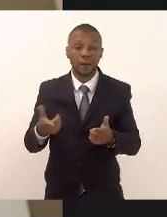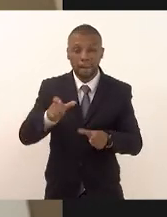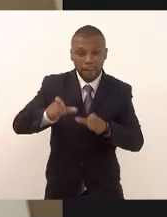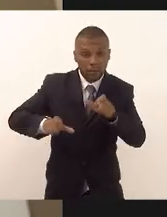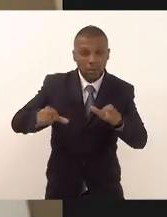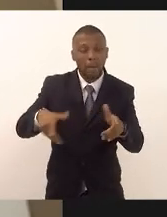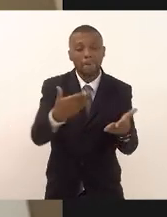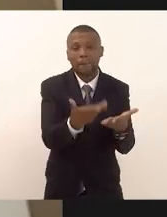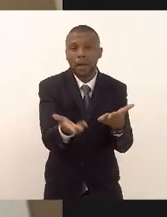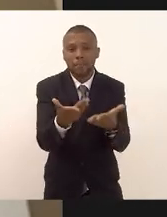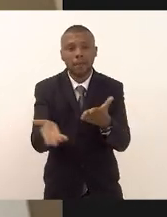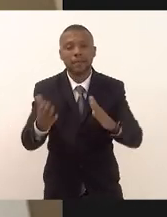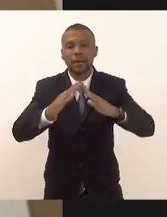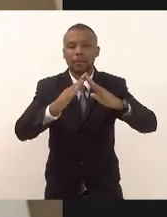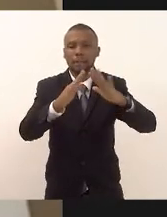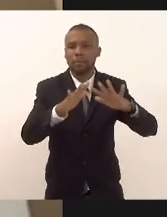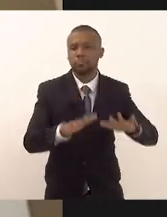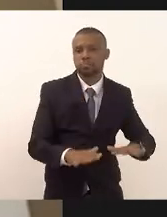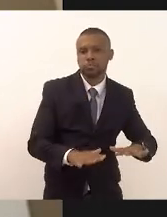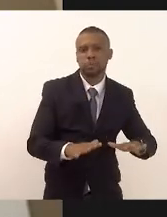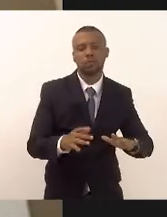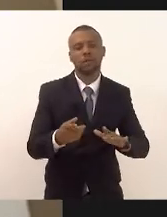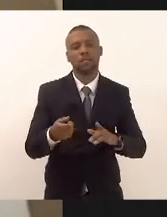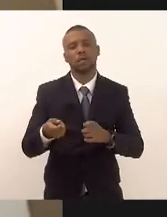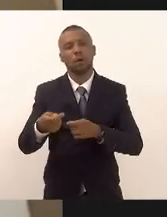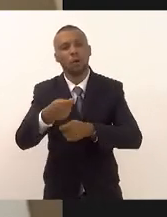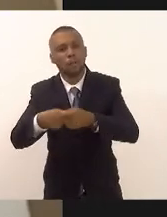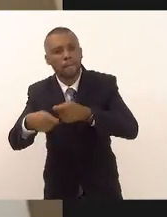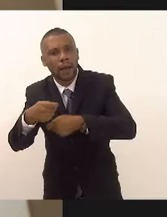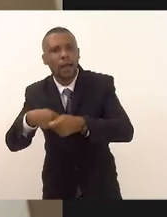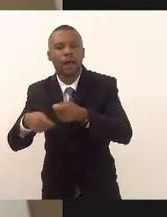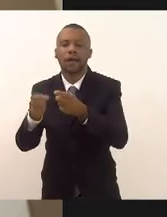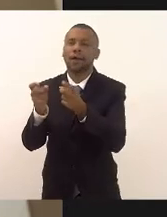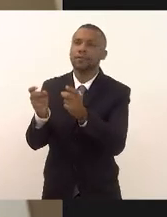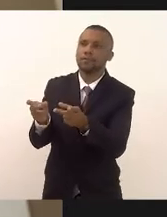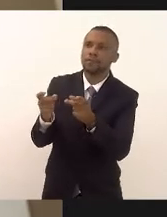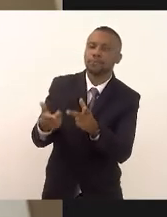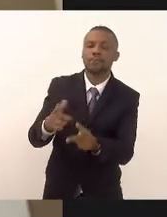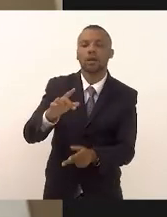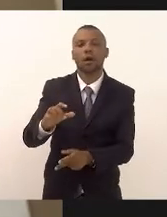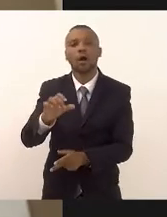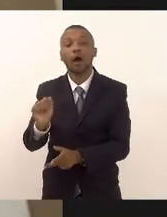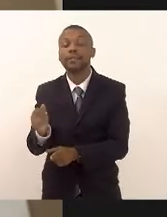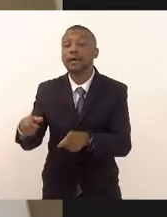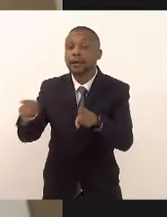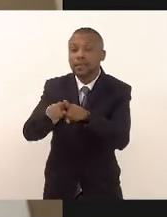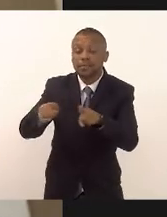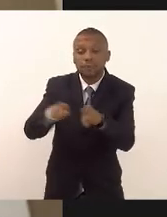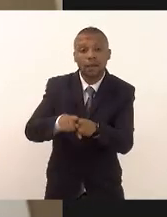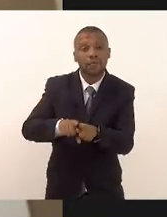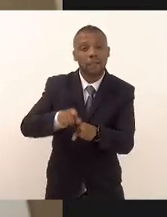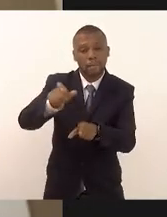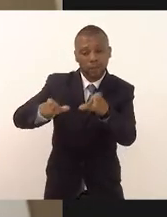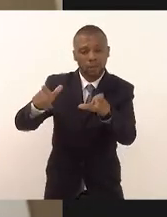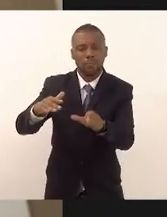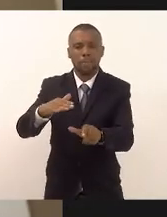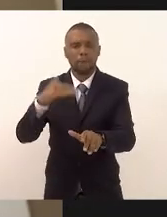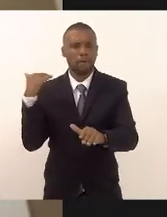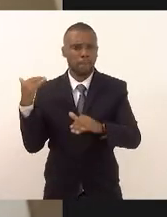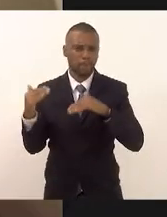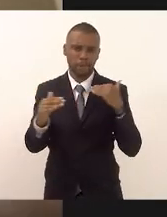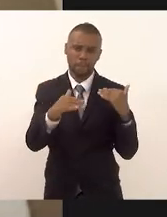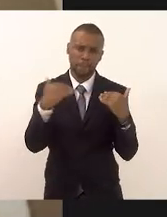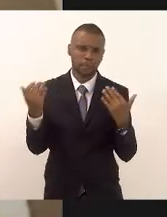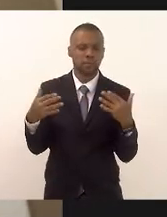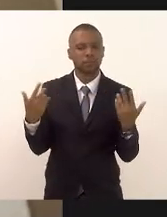propriedades, seus comércios, seu negócio e muita gente perdendo a vida. Então, presidente, nesse caso,